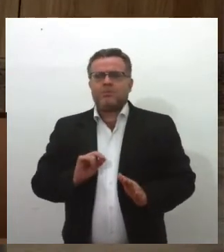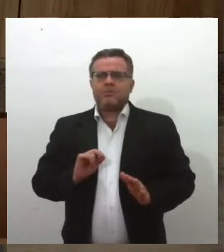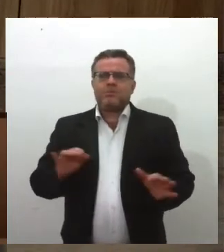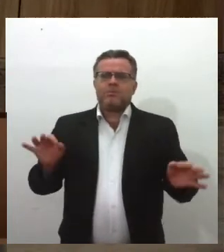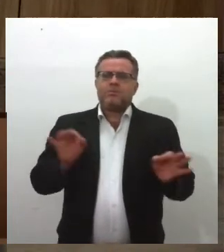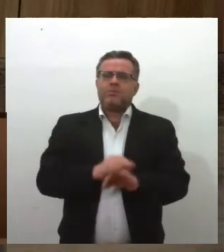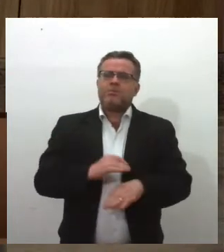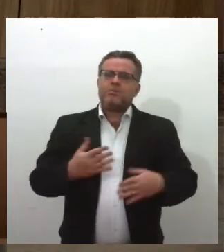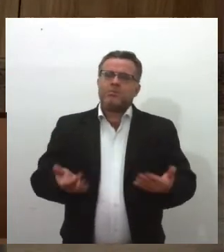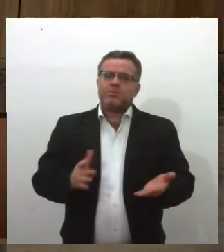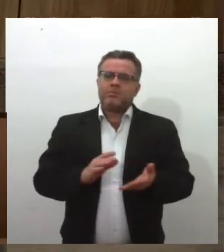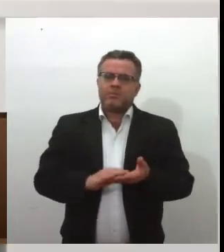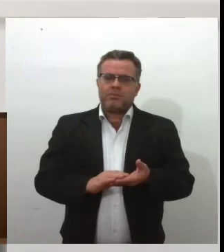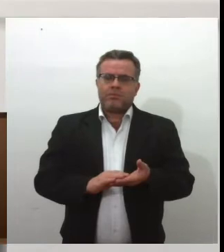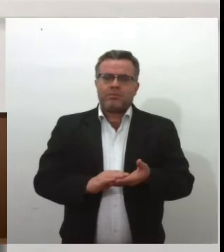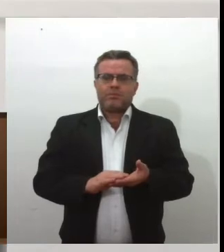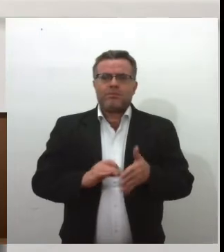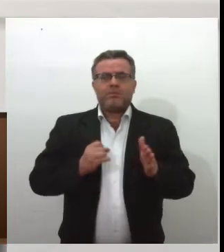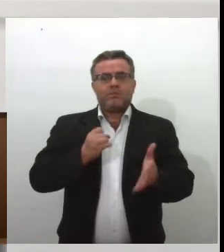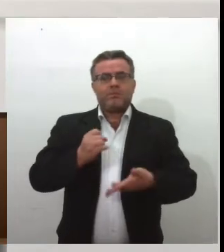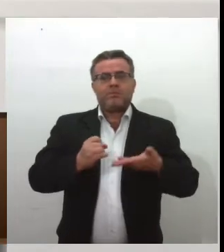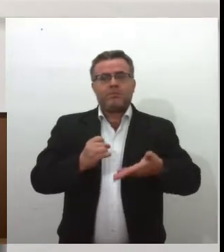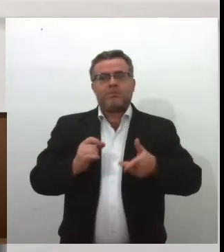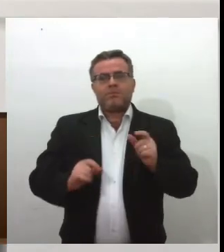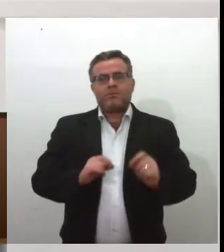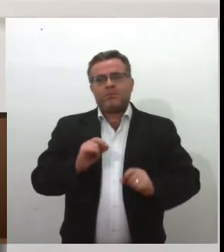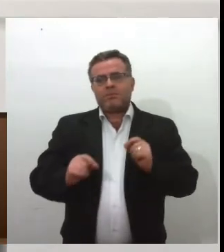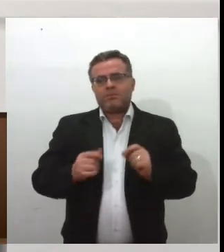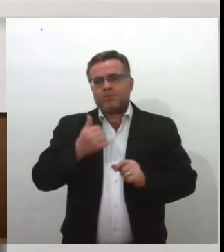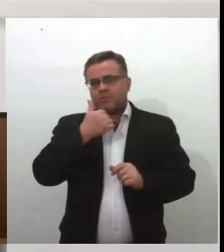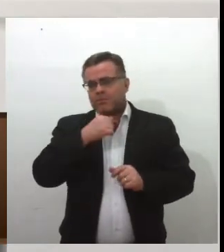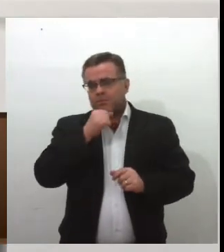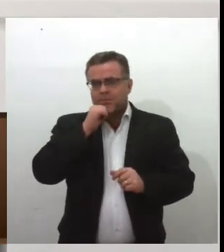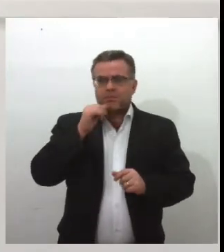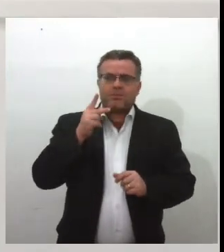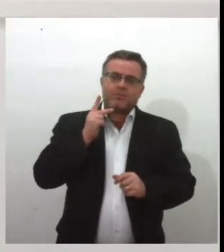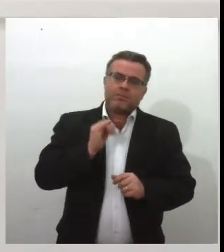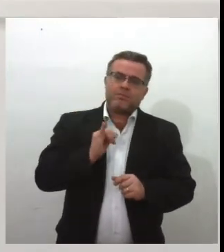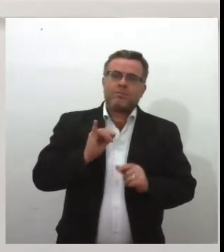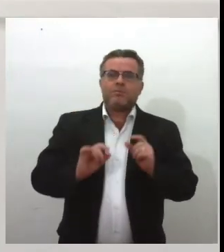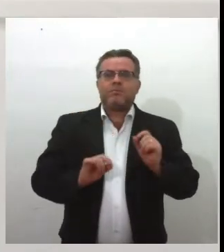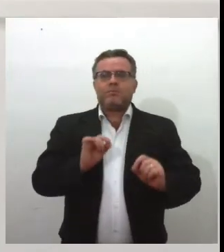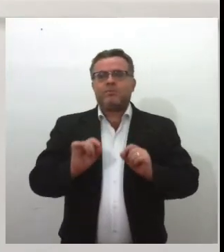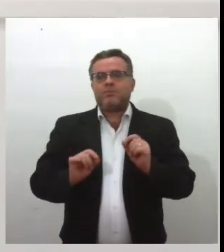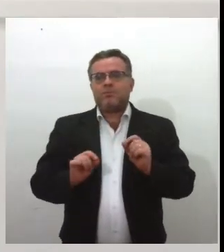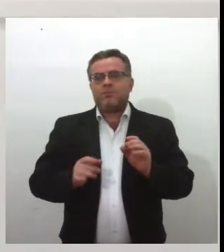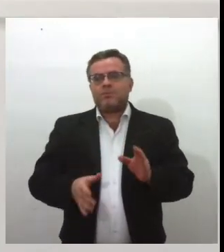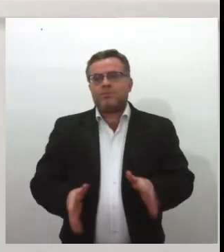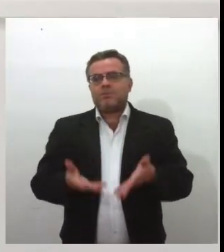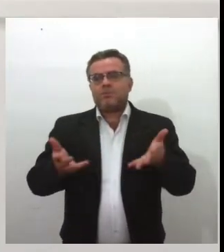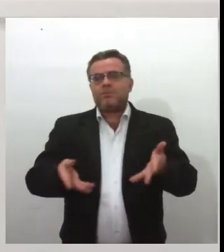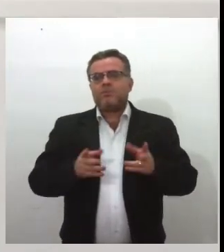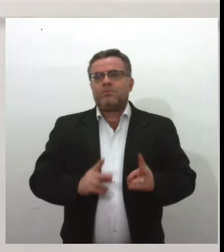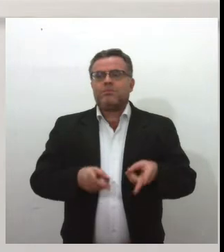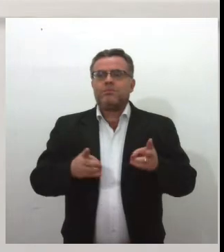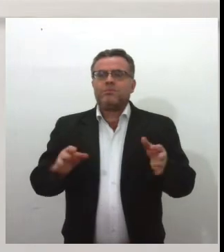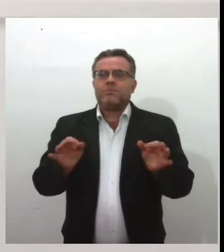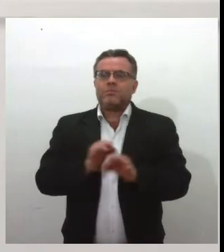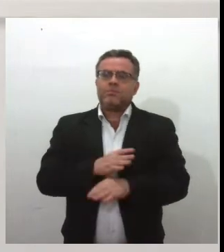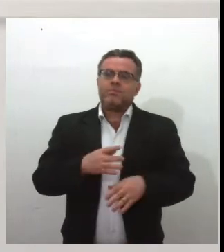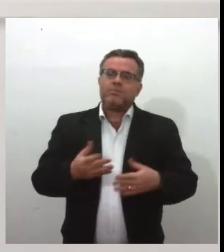Então, é fundamental a mãe e o pai fazer esse estímulo desde sempre, desde